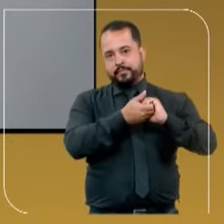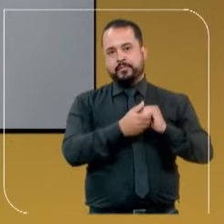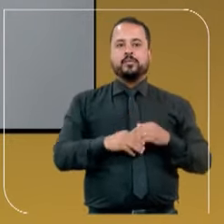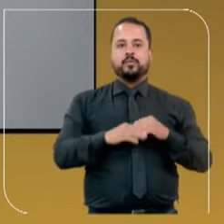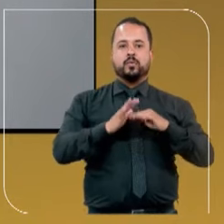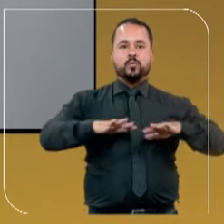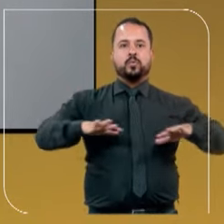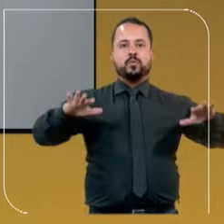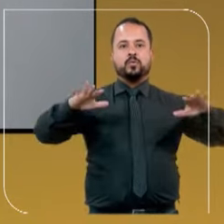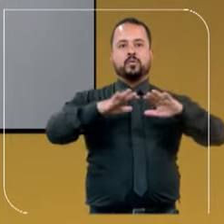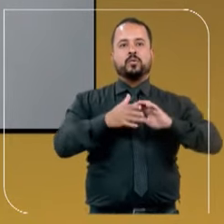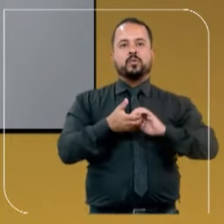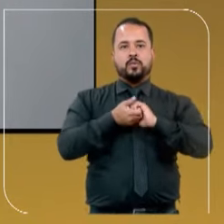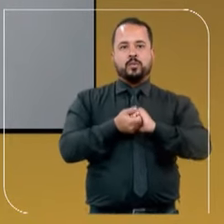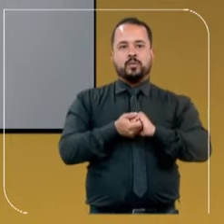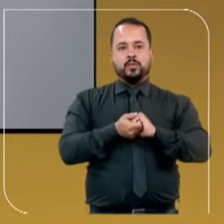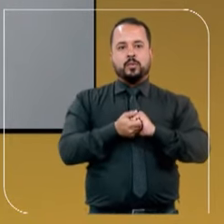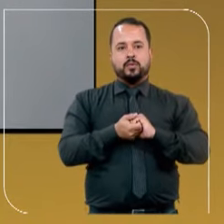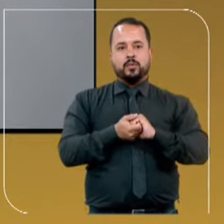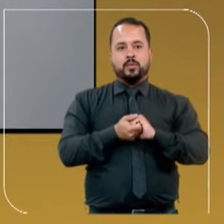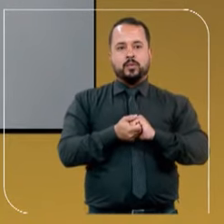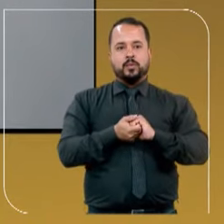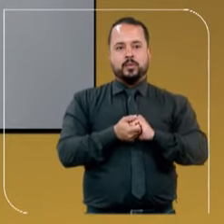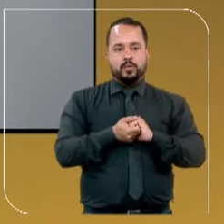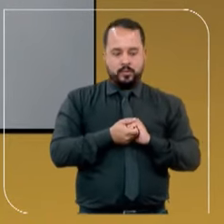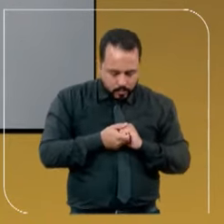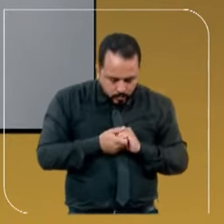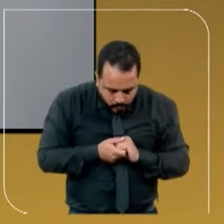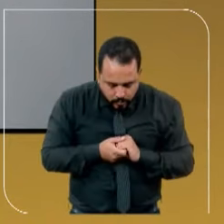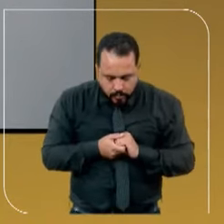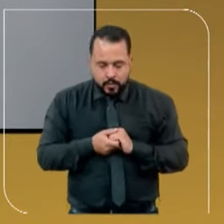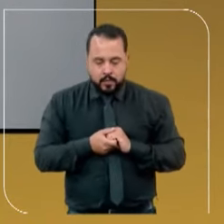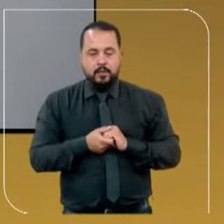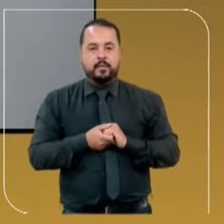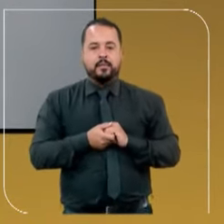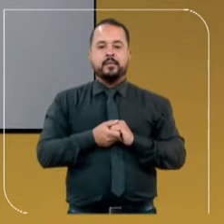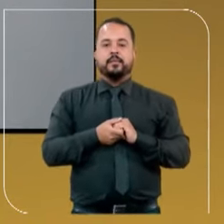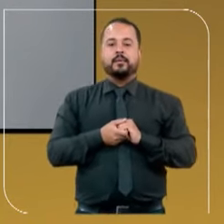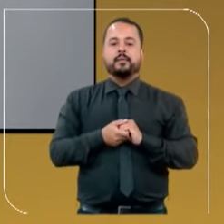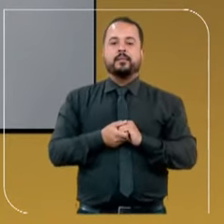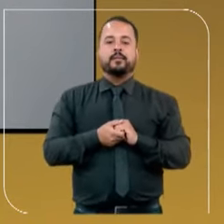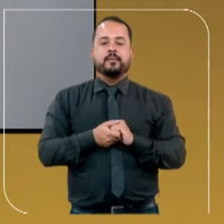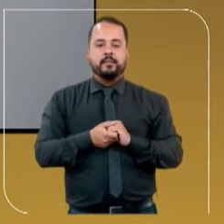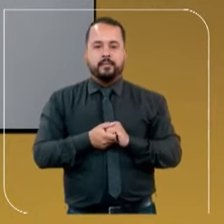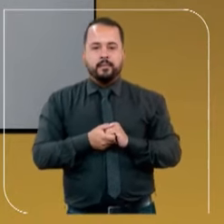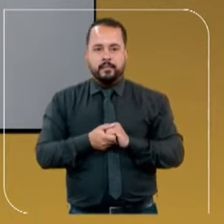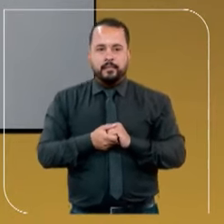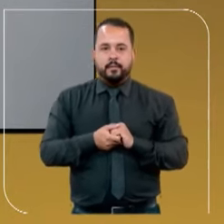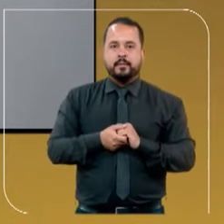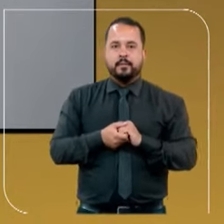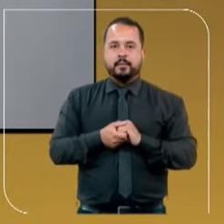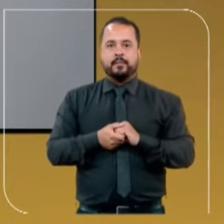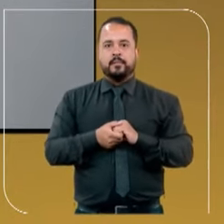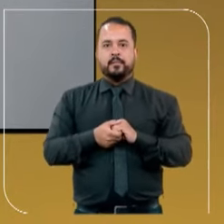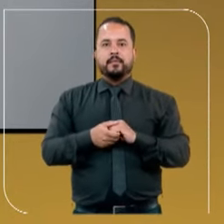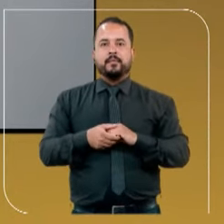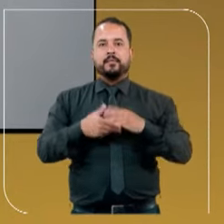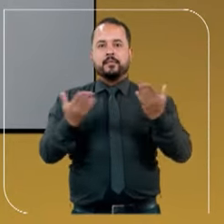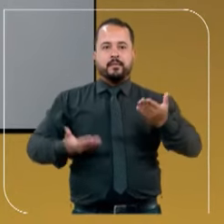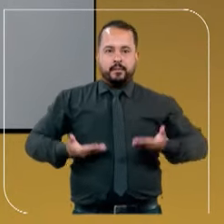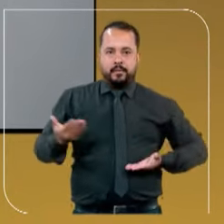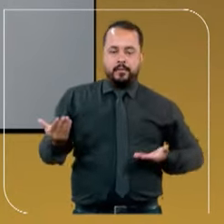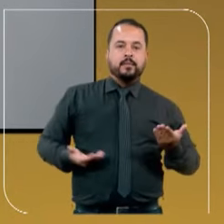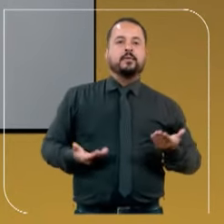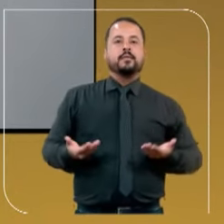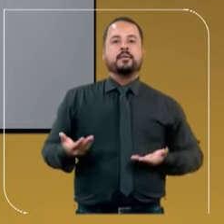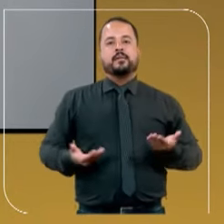E as senhoras valorosos e valorosas, senhoras servidoras e senhores servidores do Superior